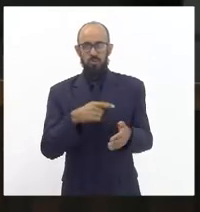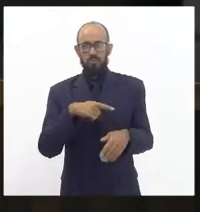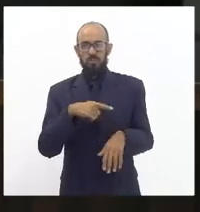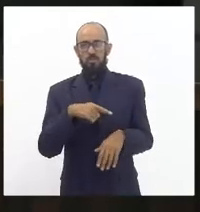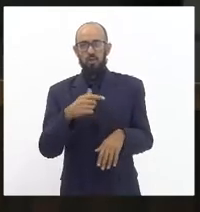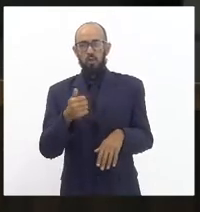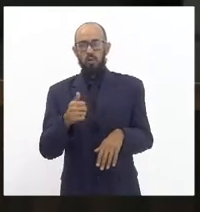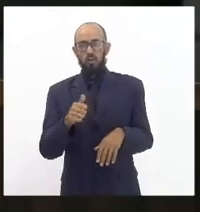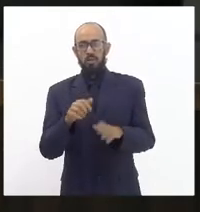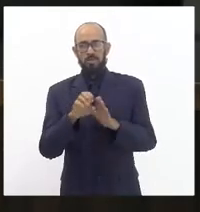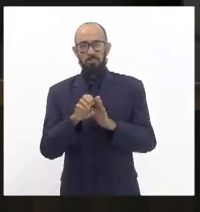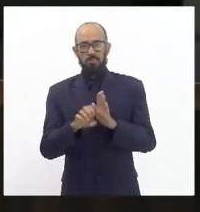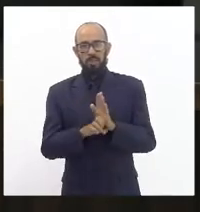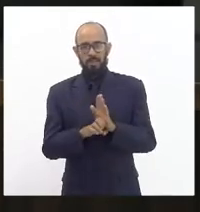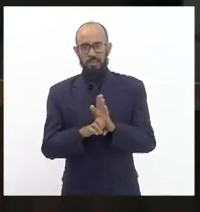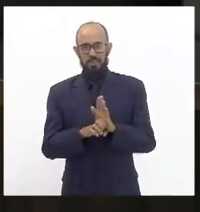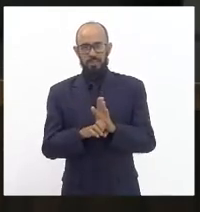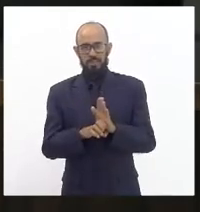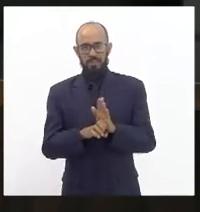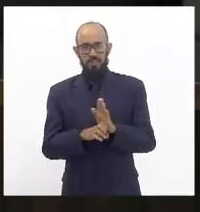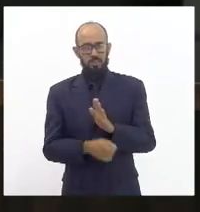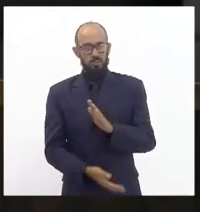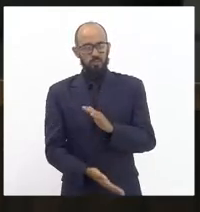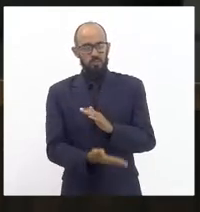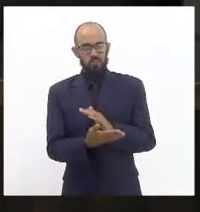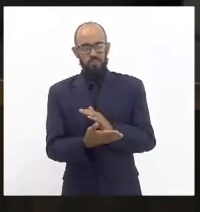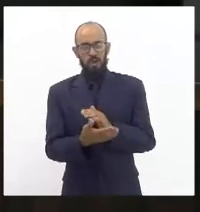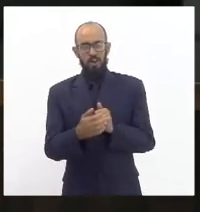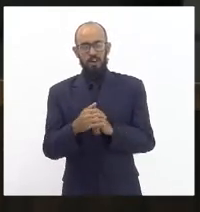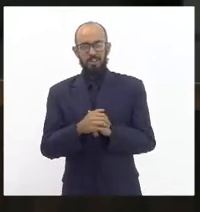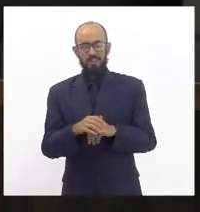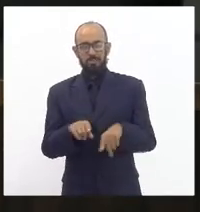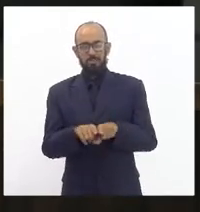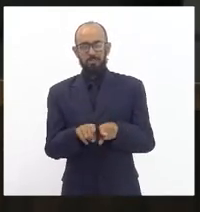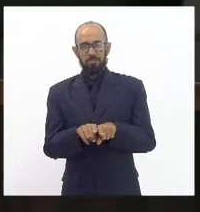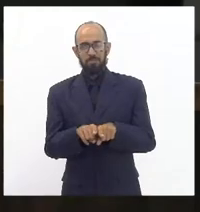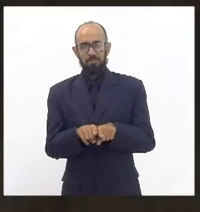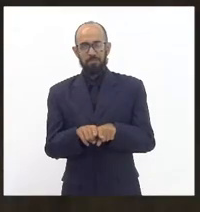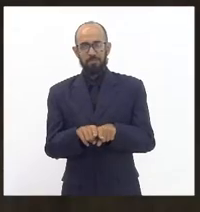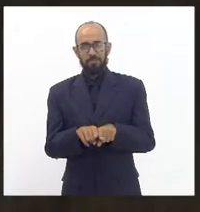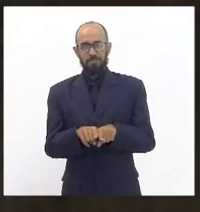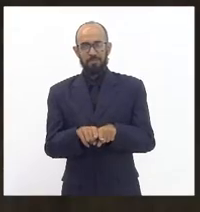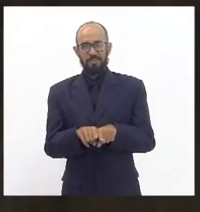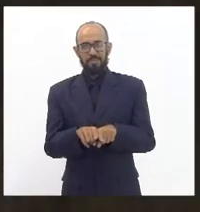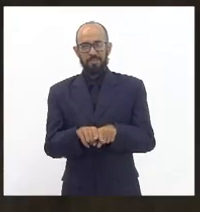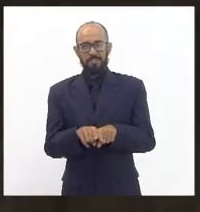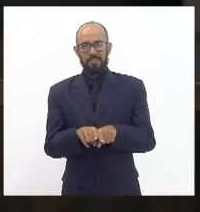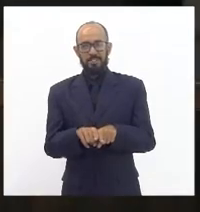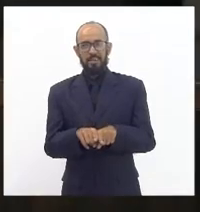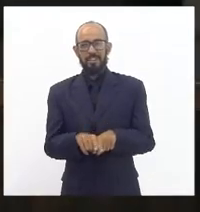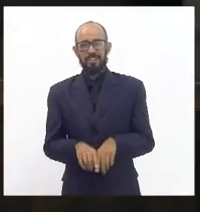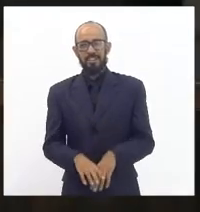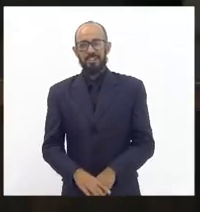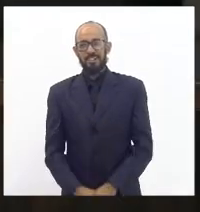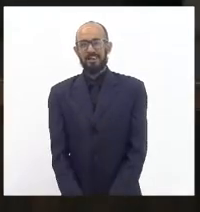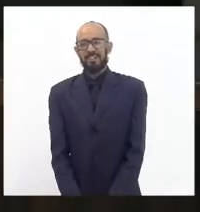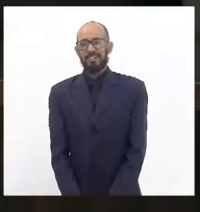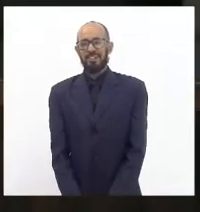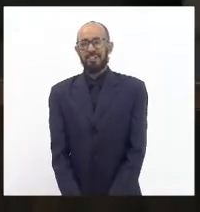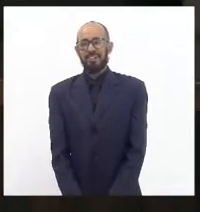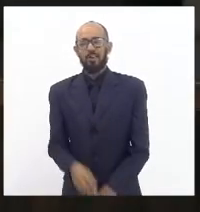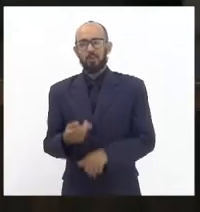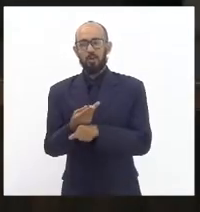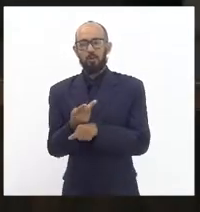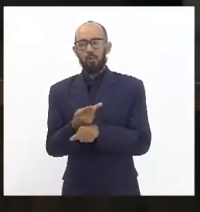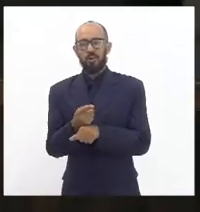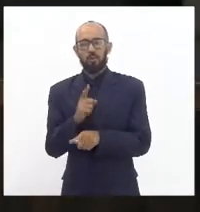11 emendas vossa excelência salvou aqui mas tô procurando aqui não tô achando